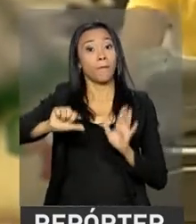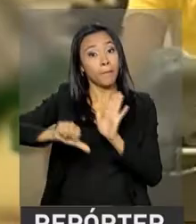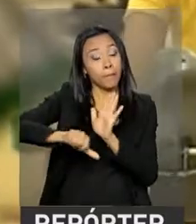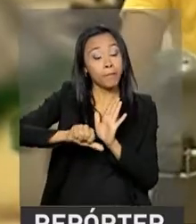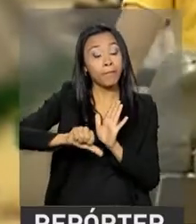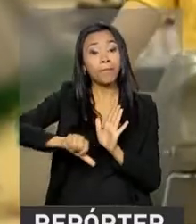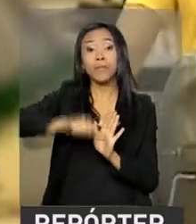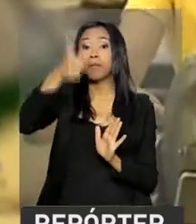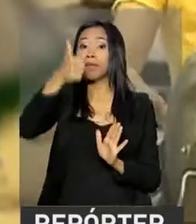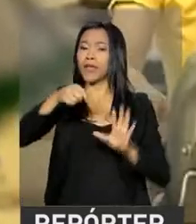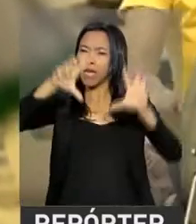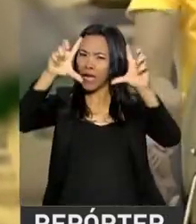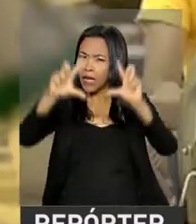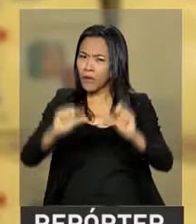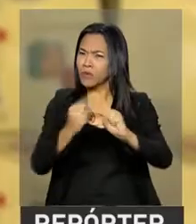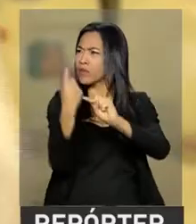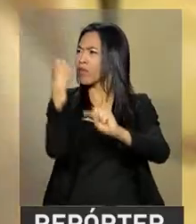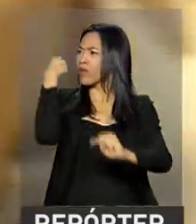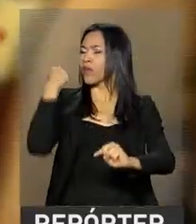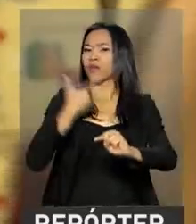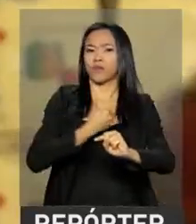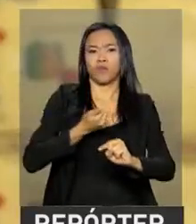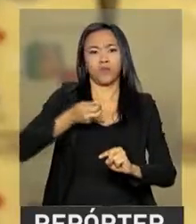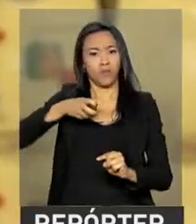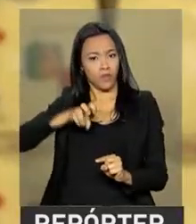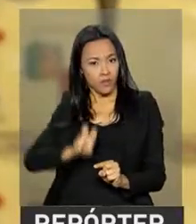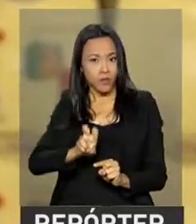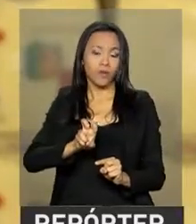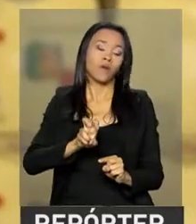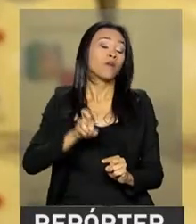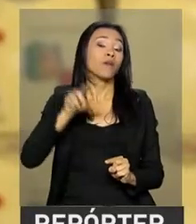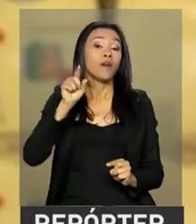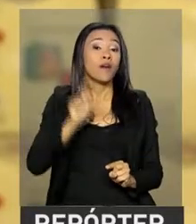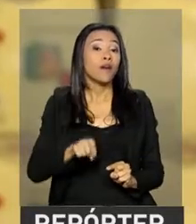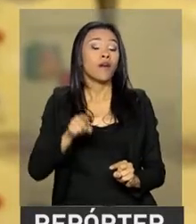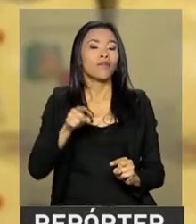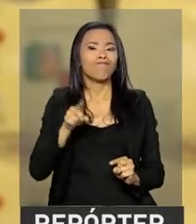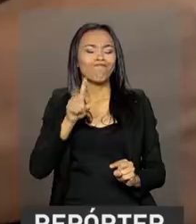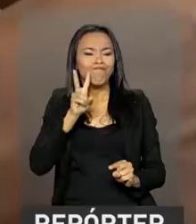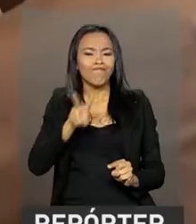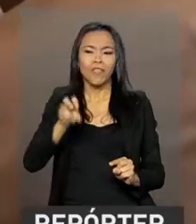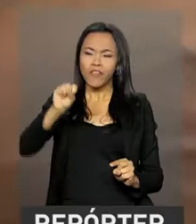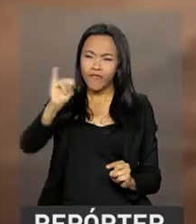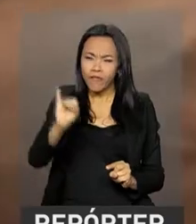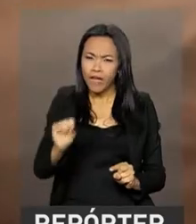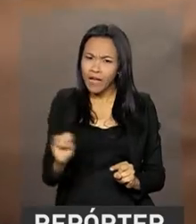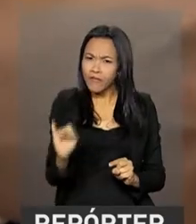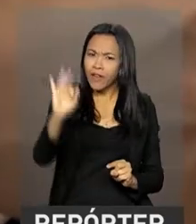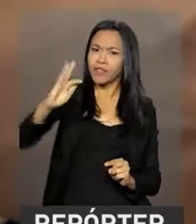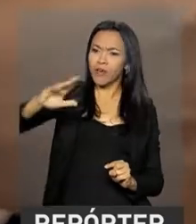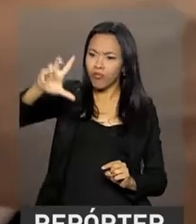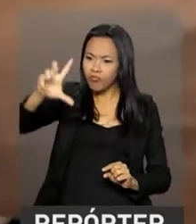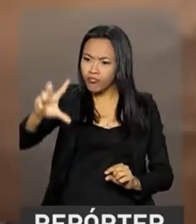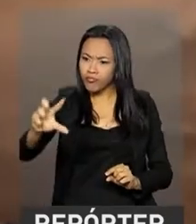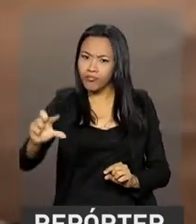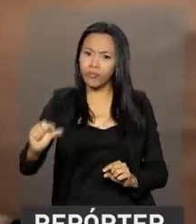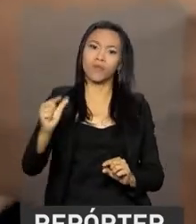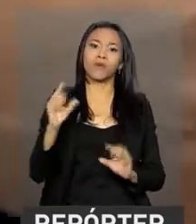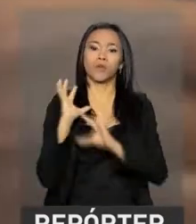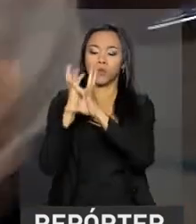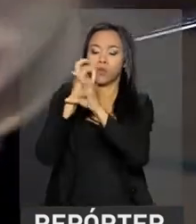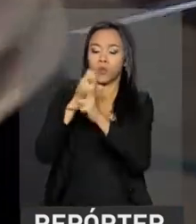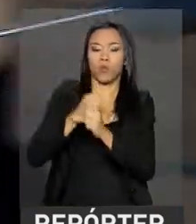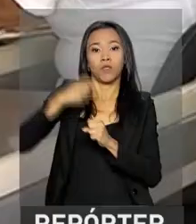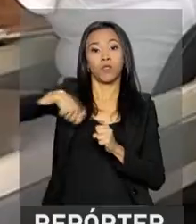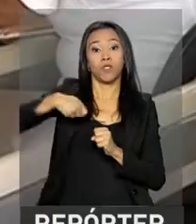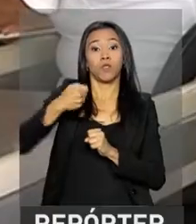desde 2005 adotada em um momento de inflação em baixa no acumulado de 12 meses o índice